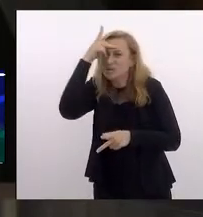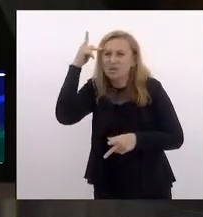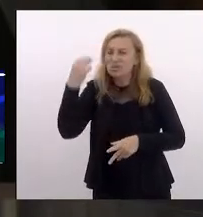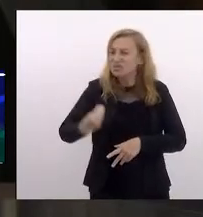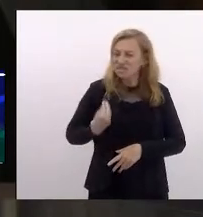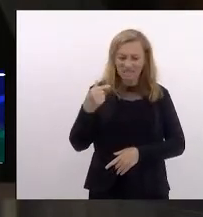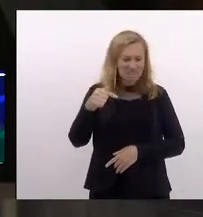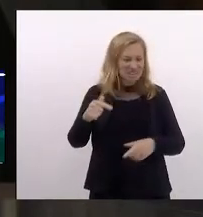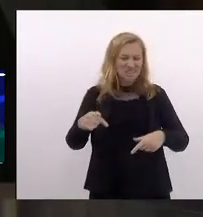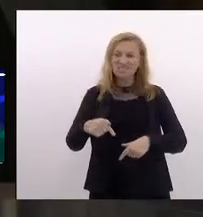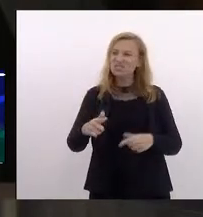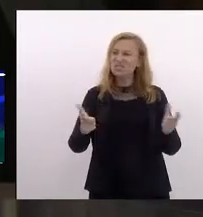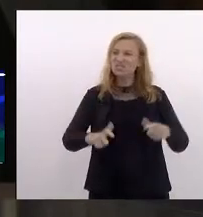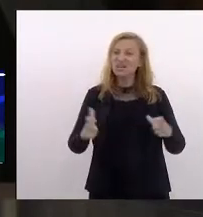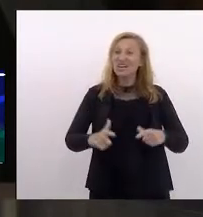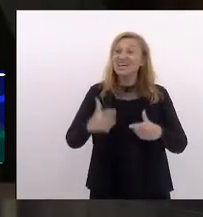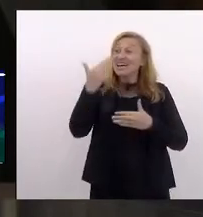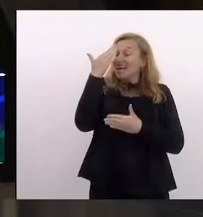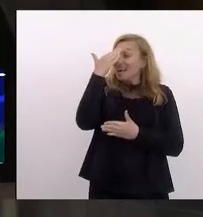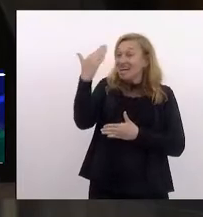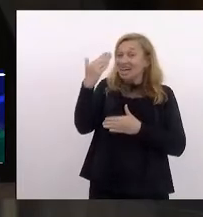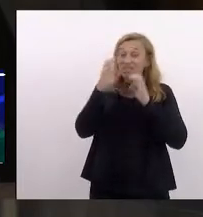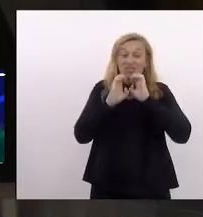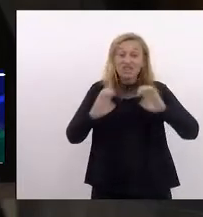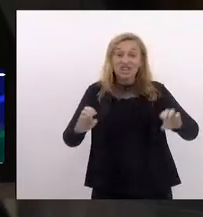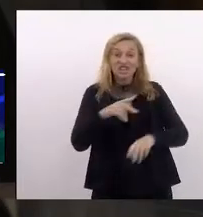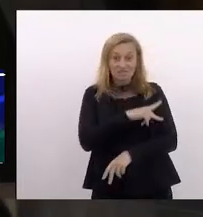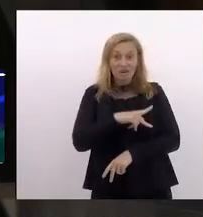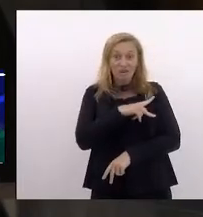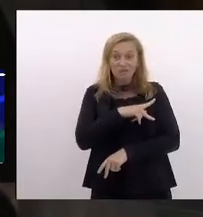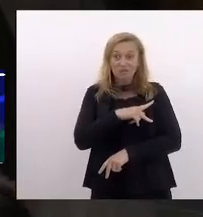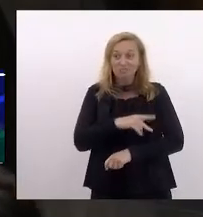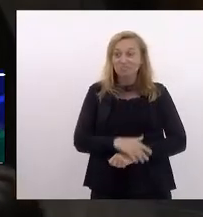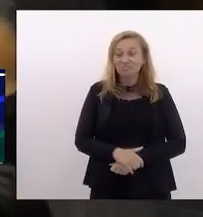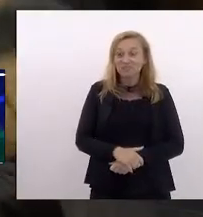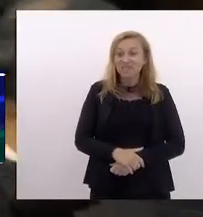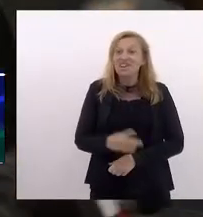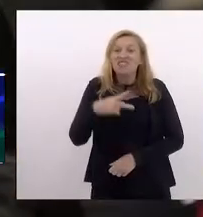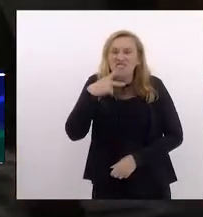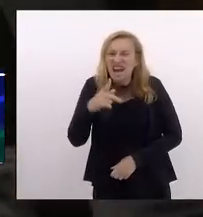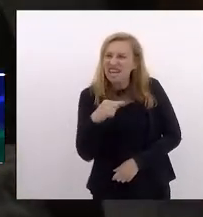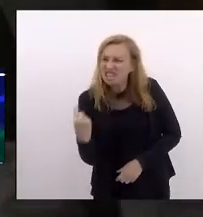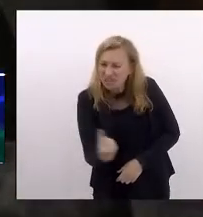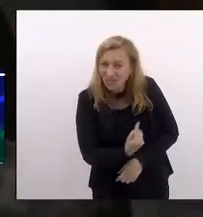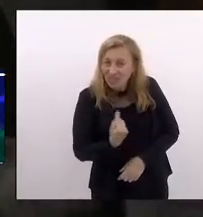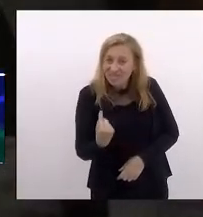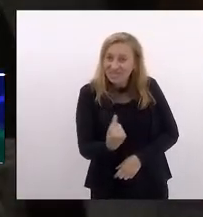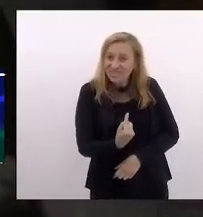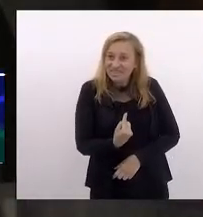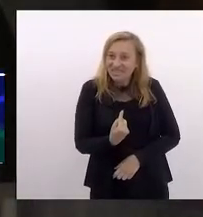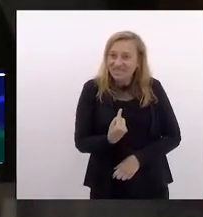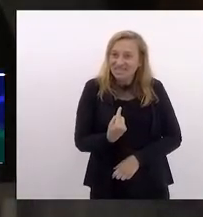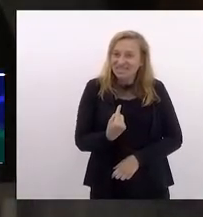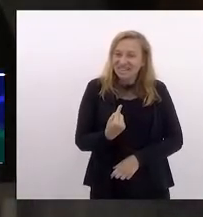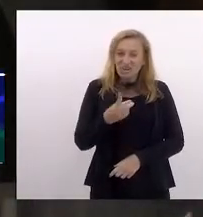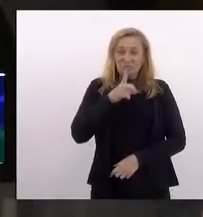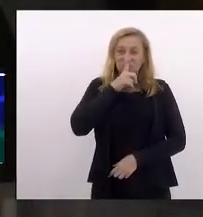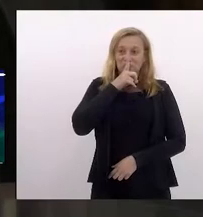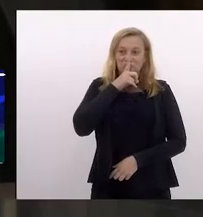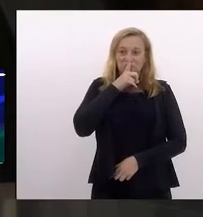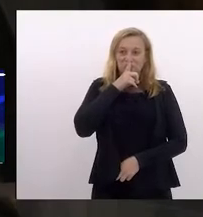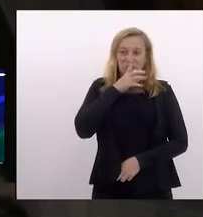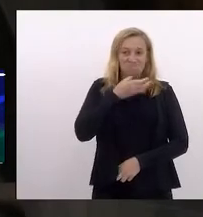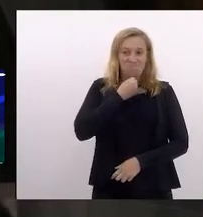nós que estamos aqui graças ao evangelho de Paulo dizer que nós não vamos nos